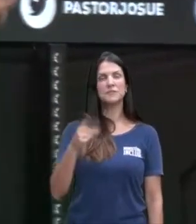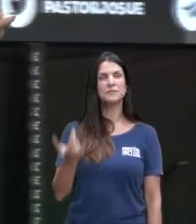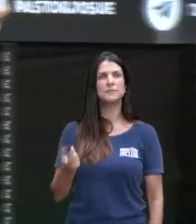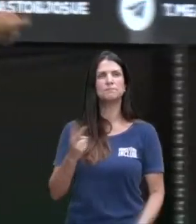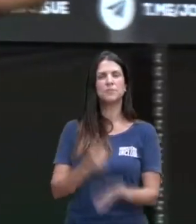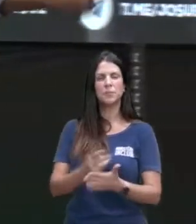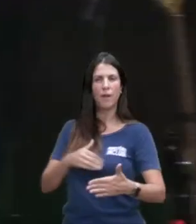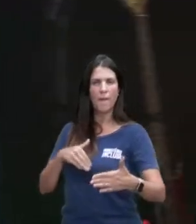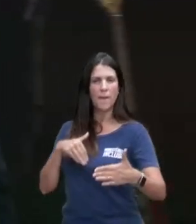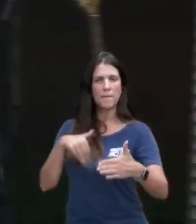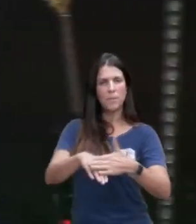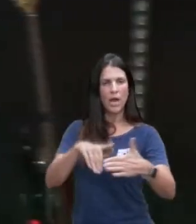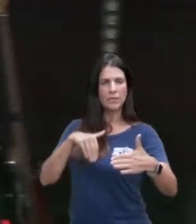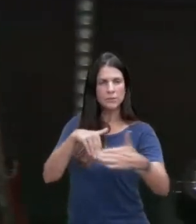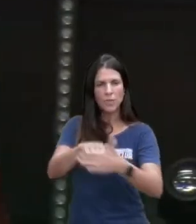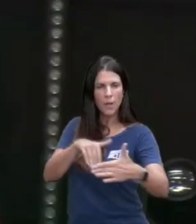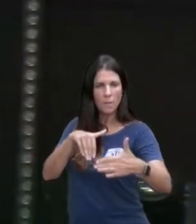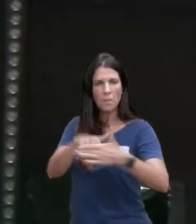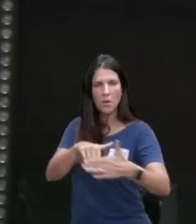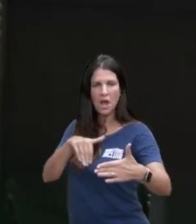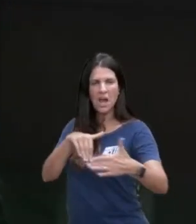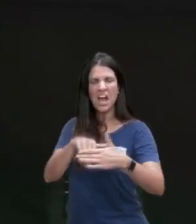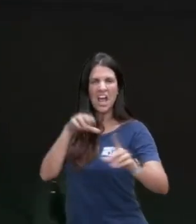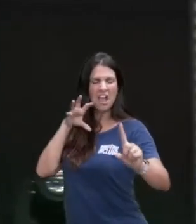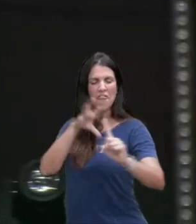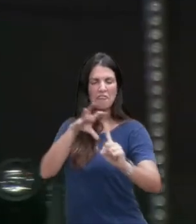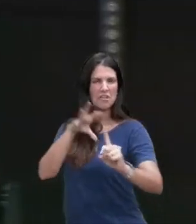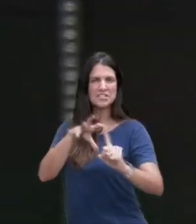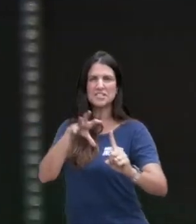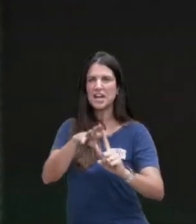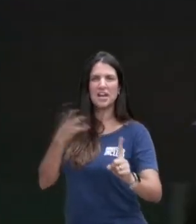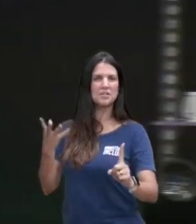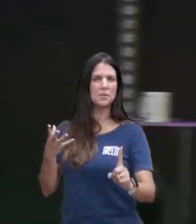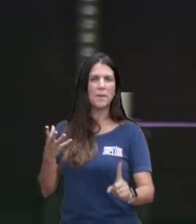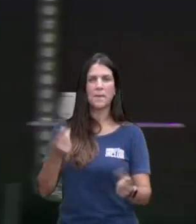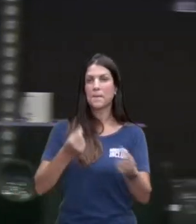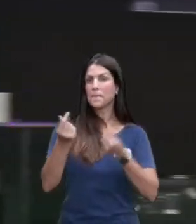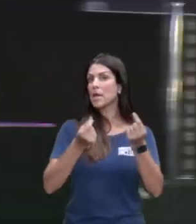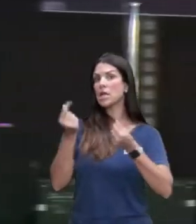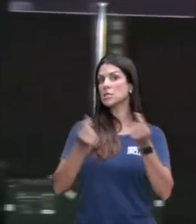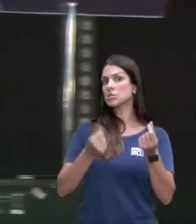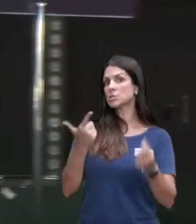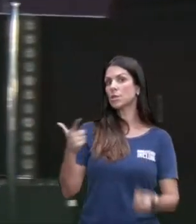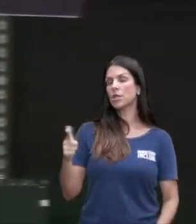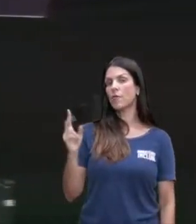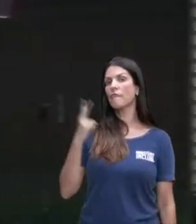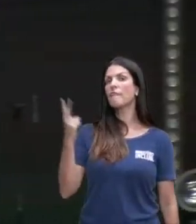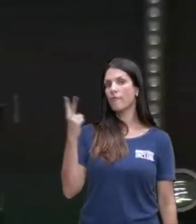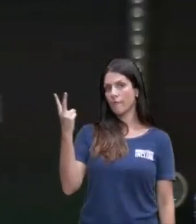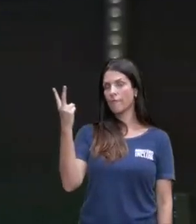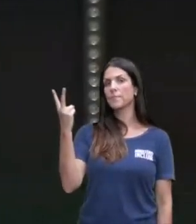inteiro empurrado para ter preço e não valor faz toma Como assim vamos lá vamos para sua escola